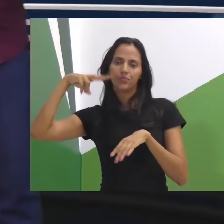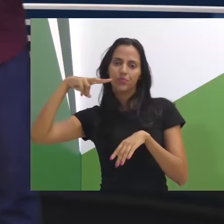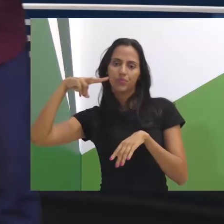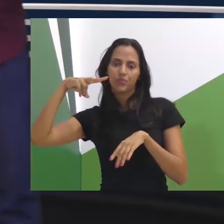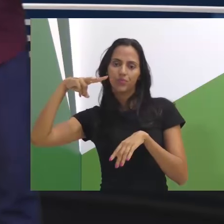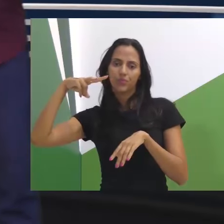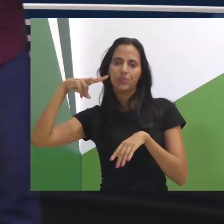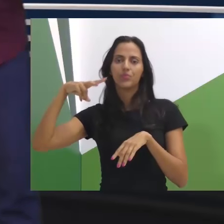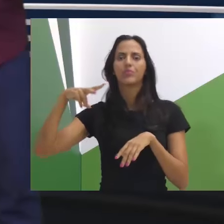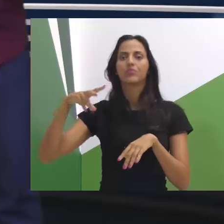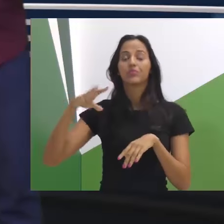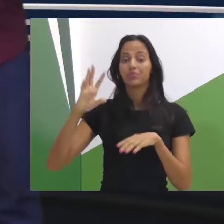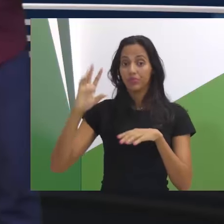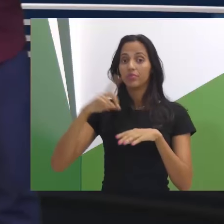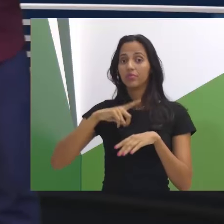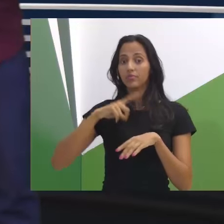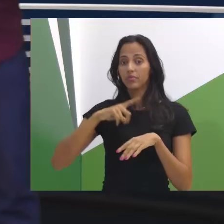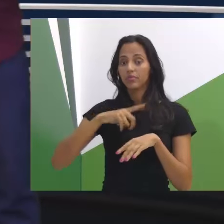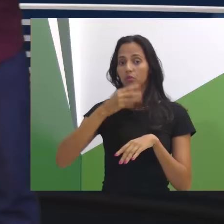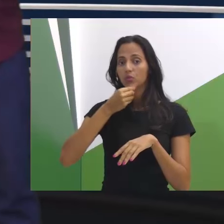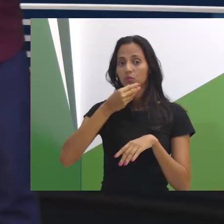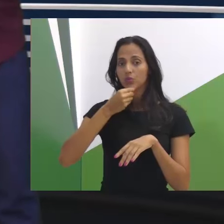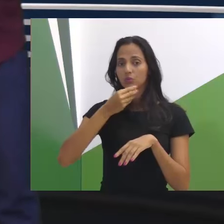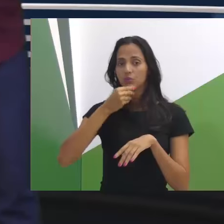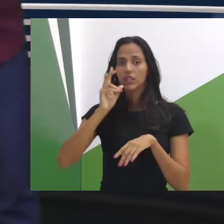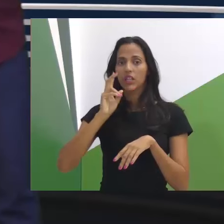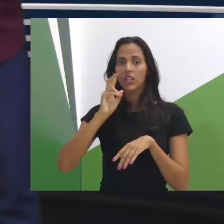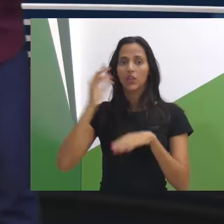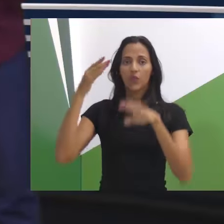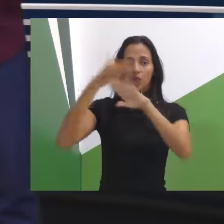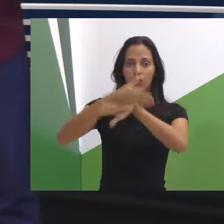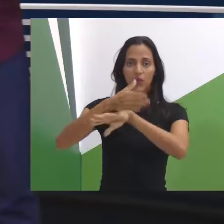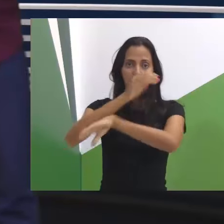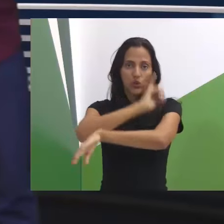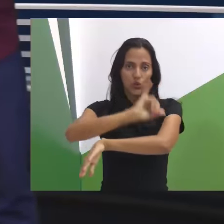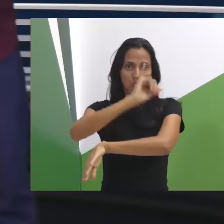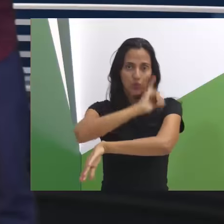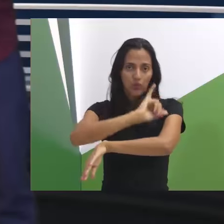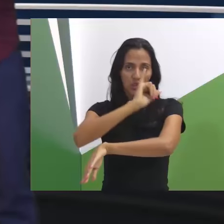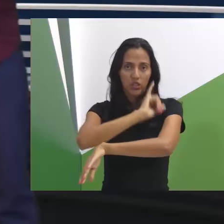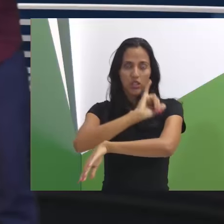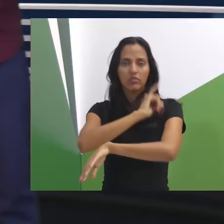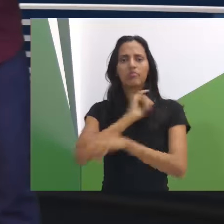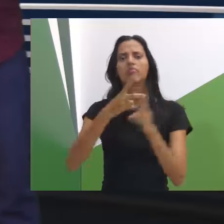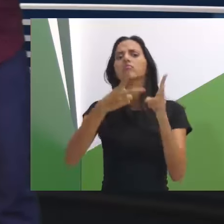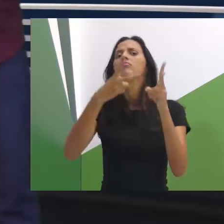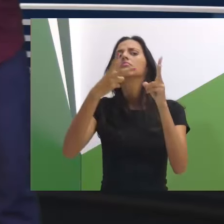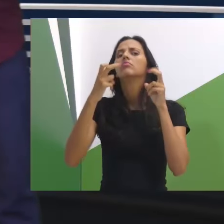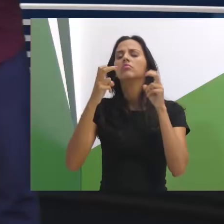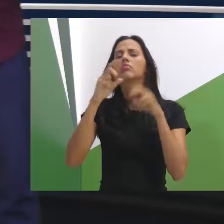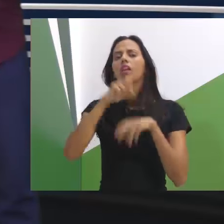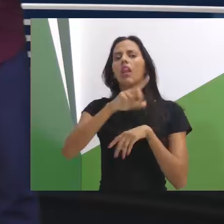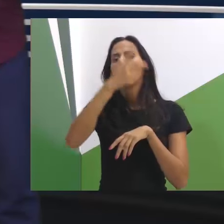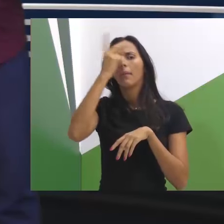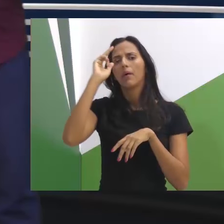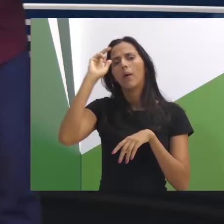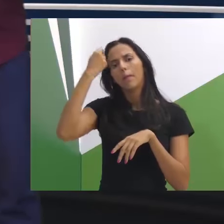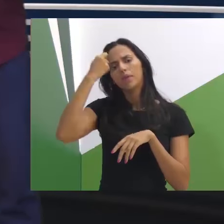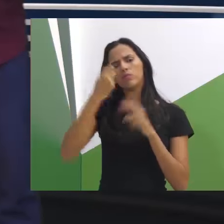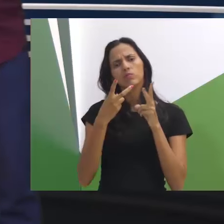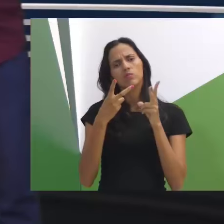com o que viu no Rio de Janeiro. Então ele passou a retratar o cotidiano desses escravos através dos seus quadros.